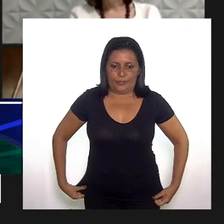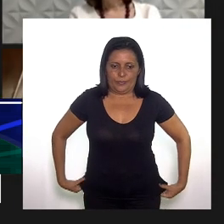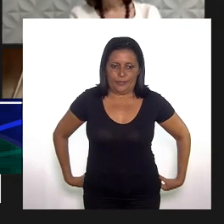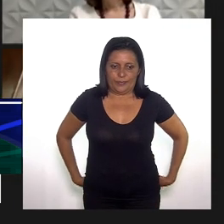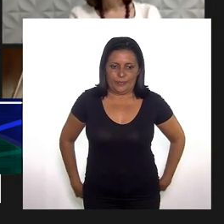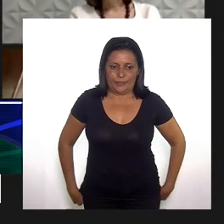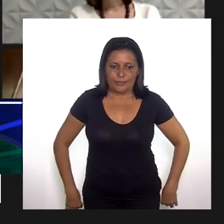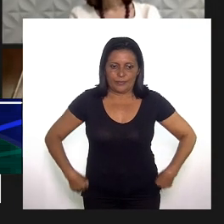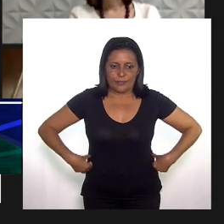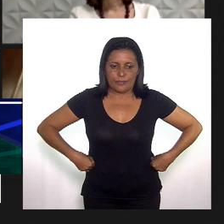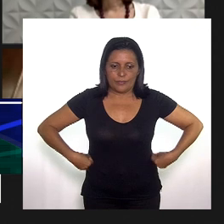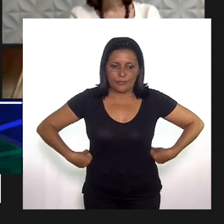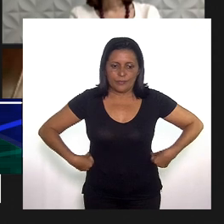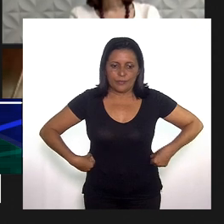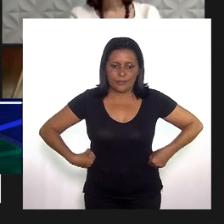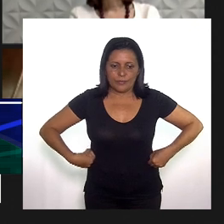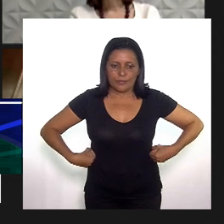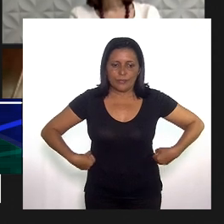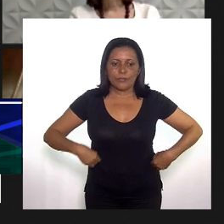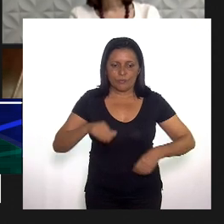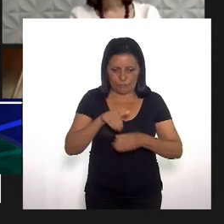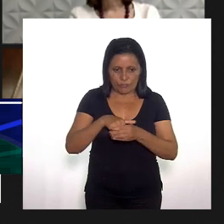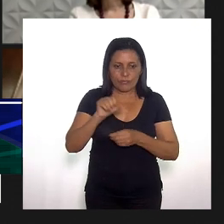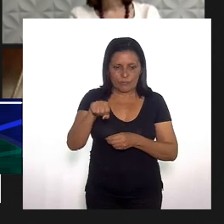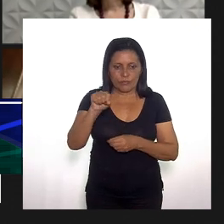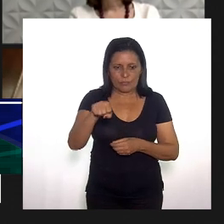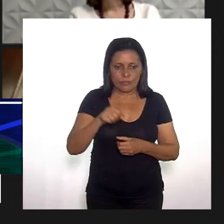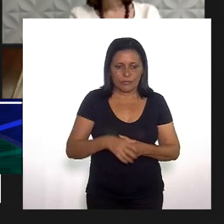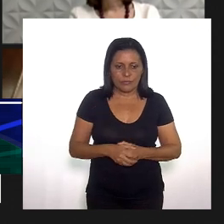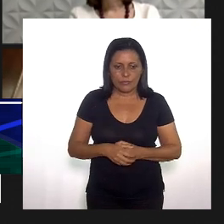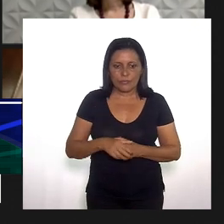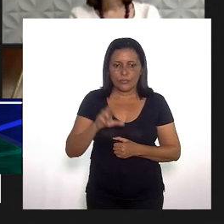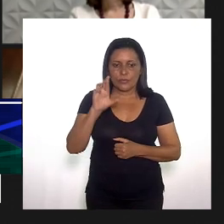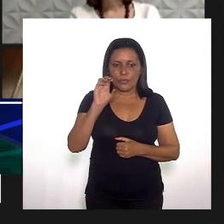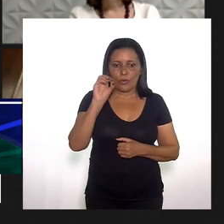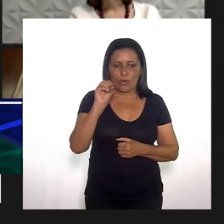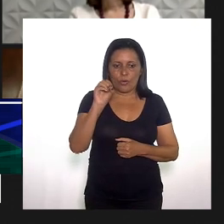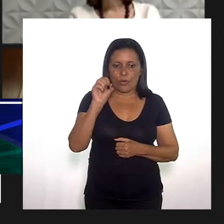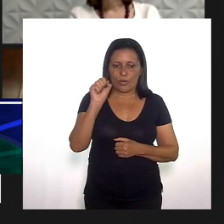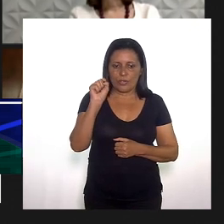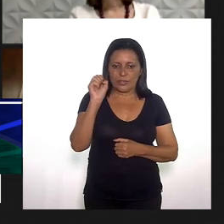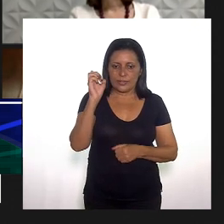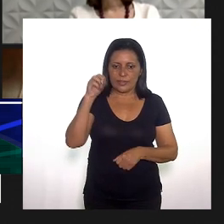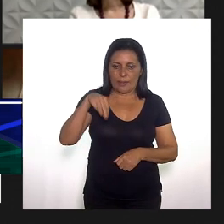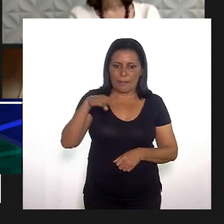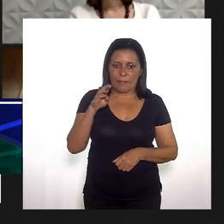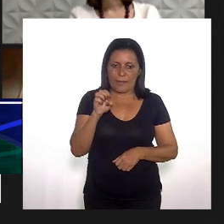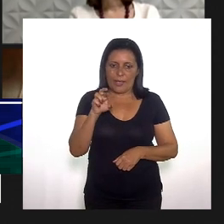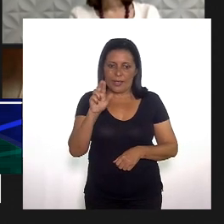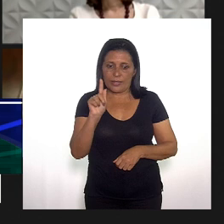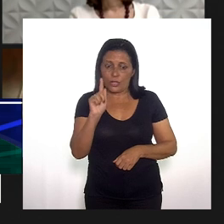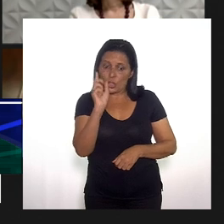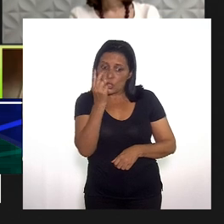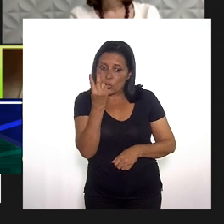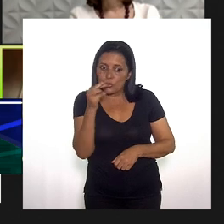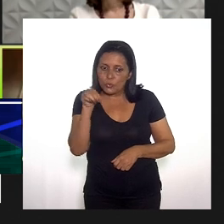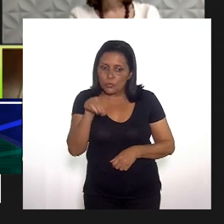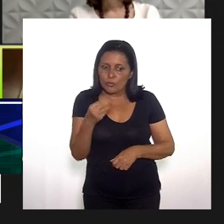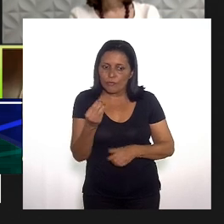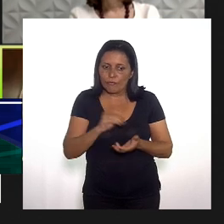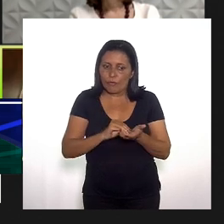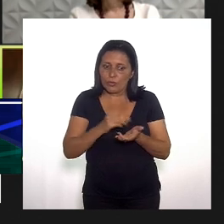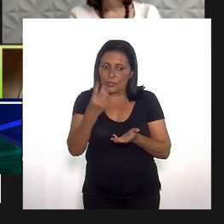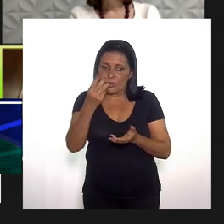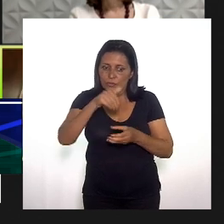Deputada Tia Ju. Nosso, presidente. Votou sim. Rosenberg, 2 minutos já, que faltam só os 3 aqui. Deputado Valdo